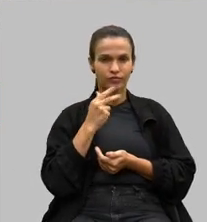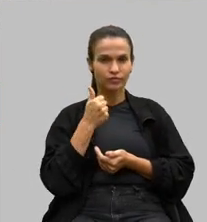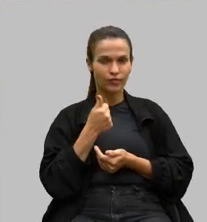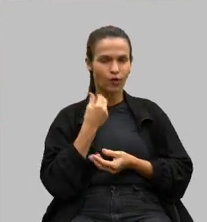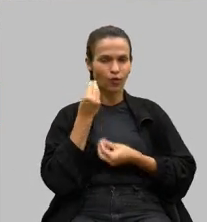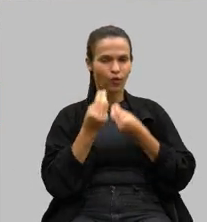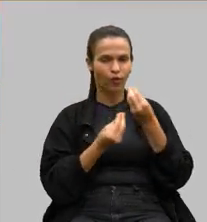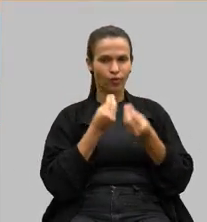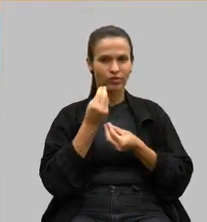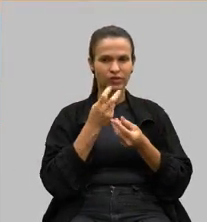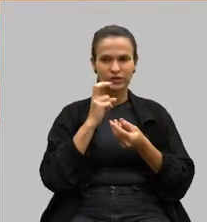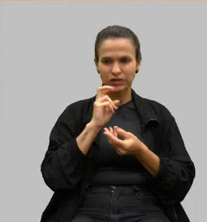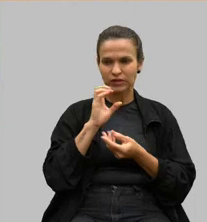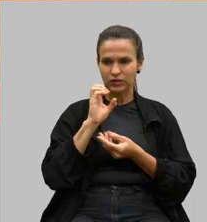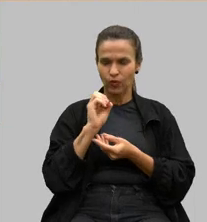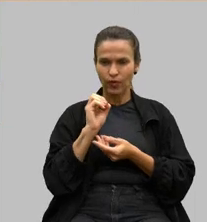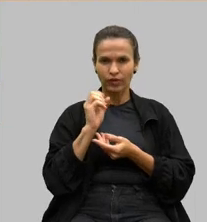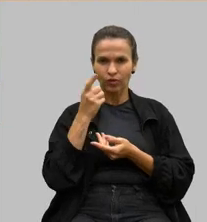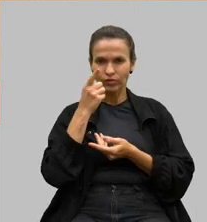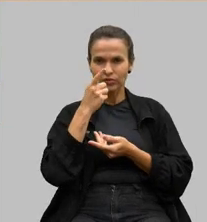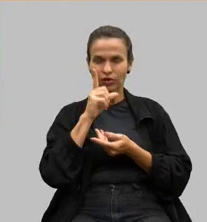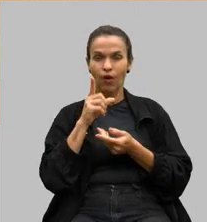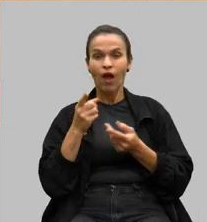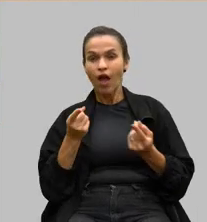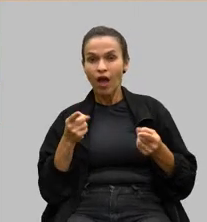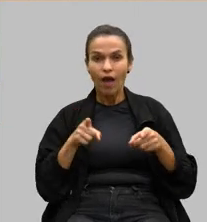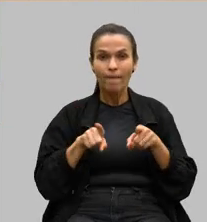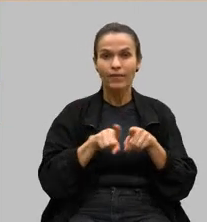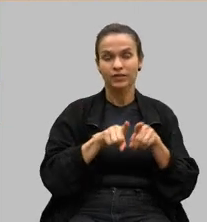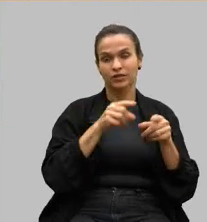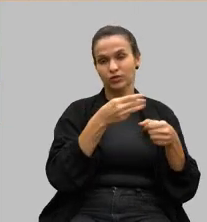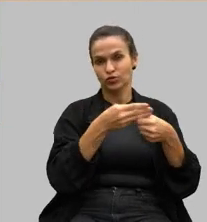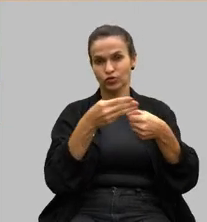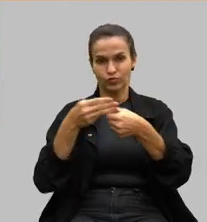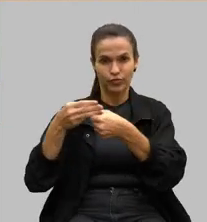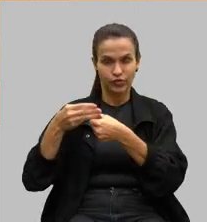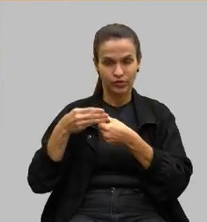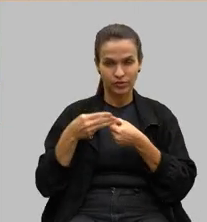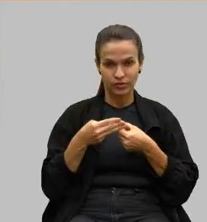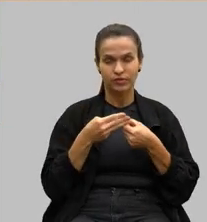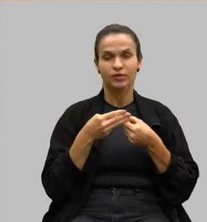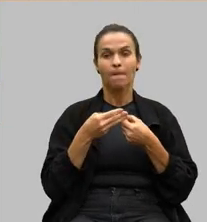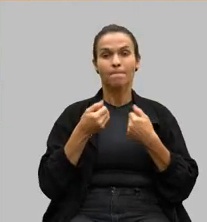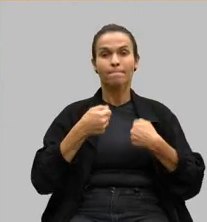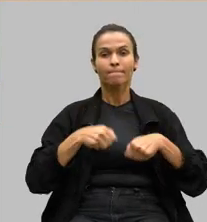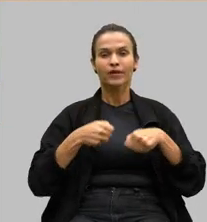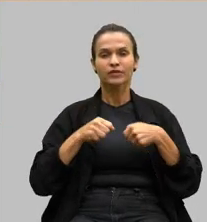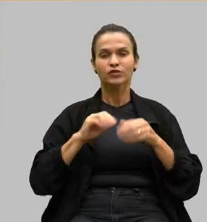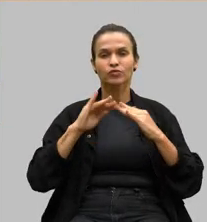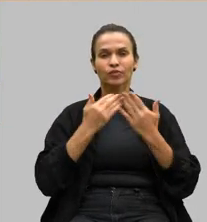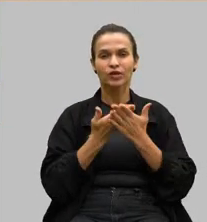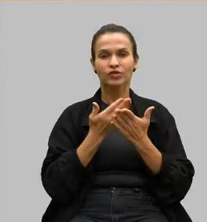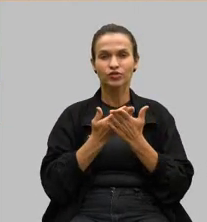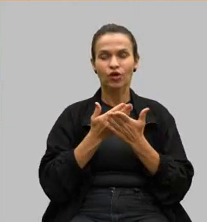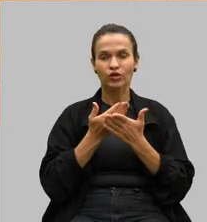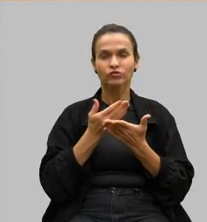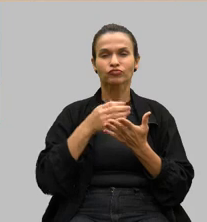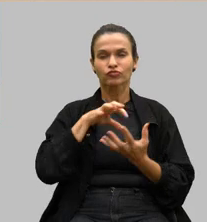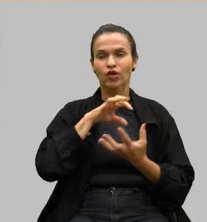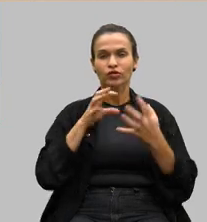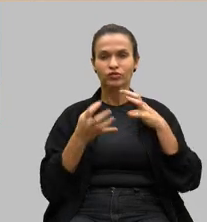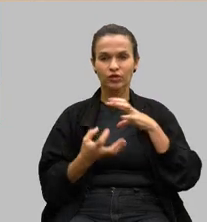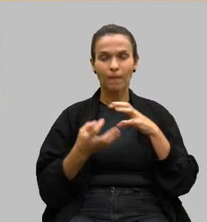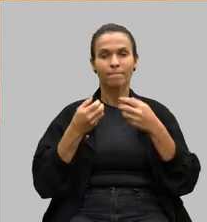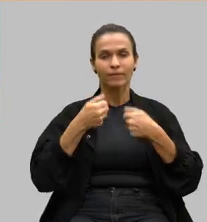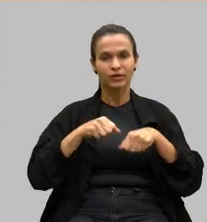sai de 50 e conseguir chegar é a parceria dos dos Municípios os municípios precisam de uma escola de restauração os municípios